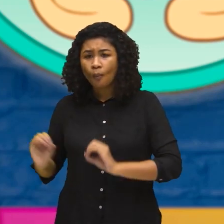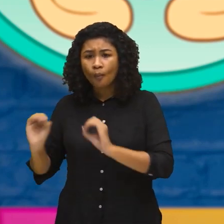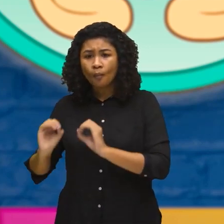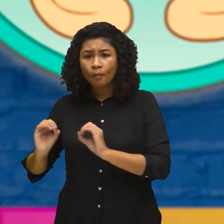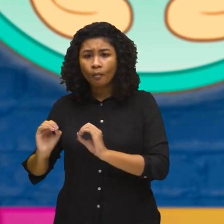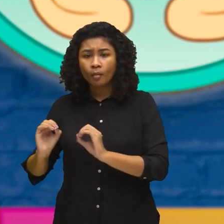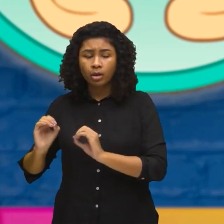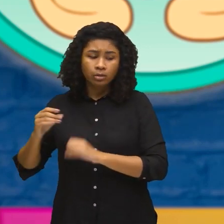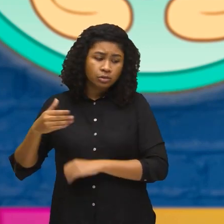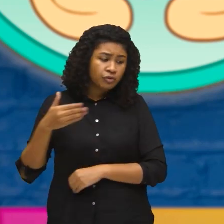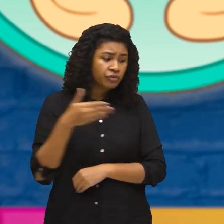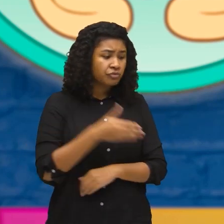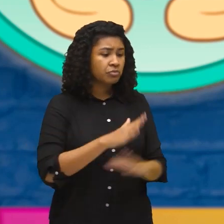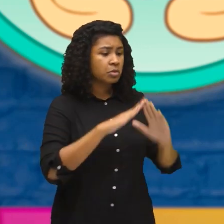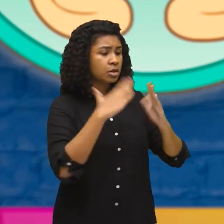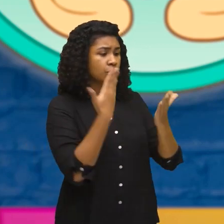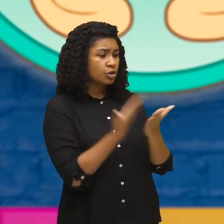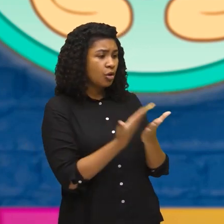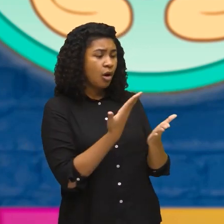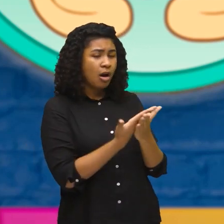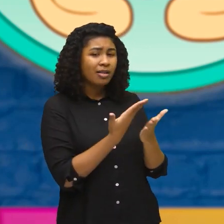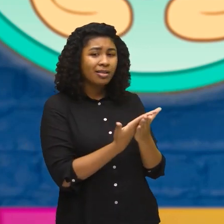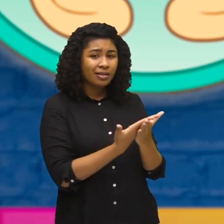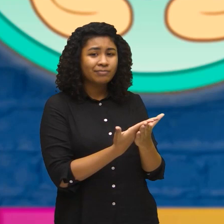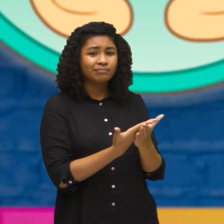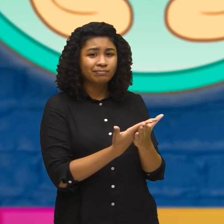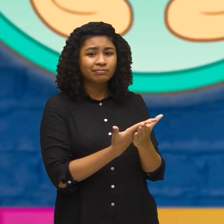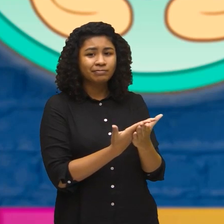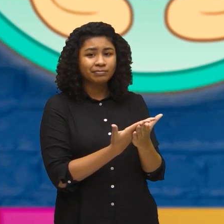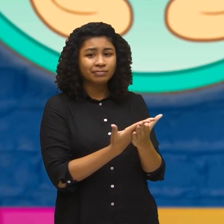outras crianças, elas vão